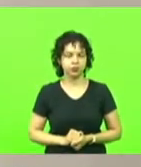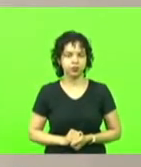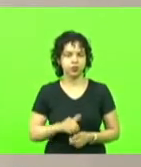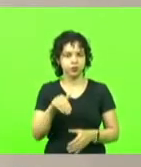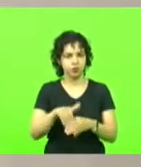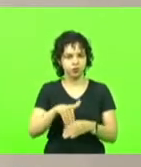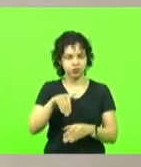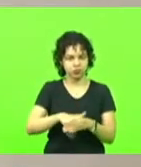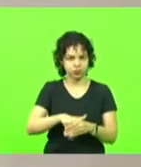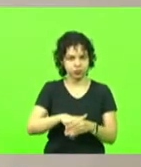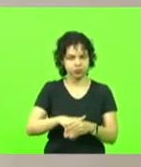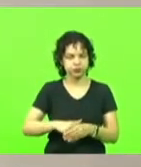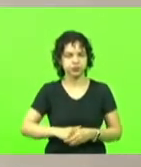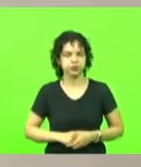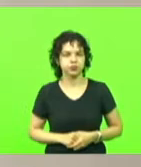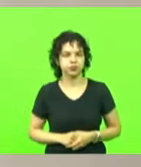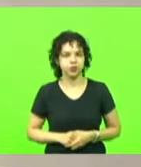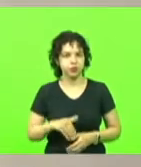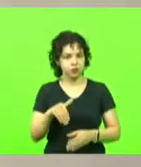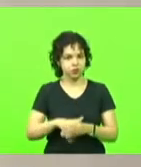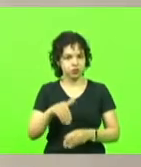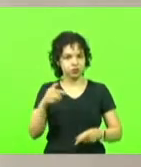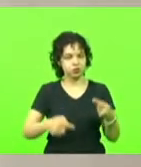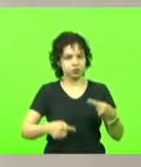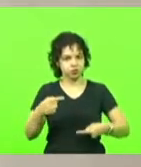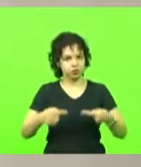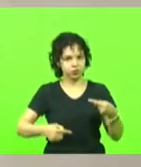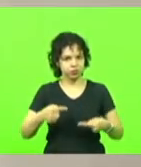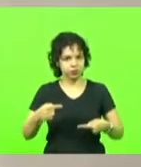Votação. Votação e discussão.